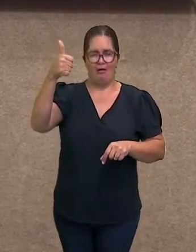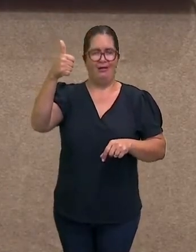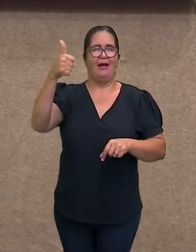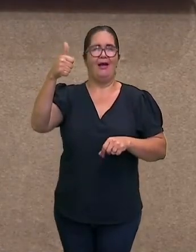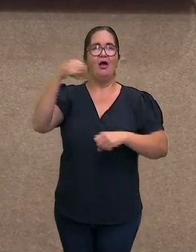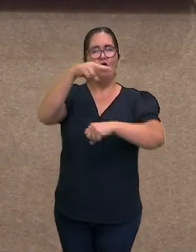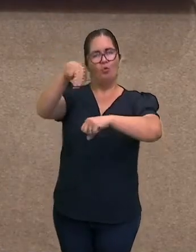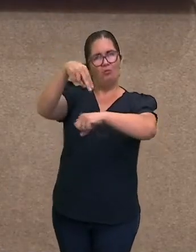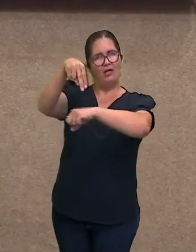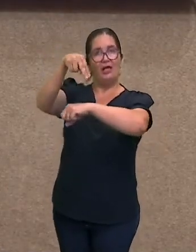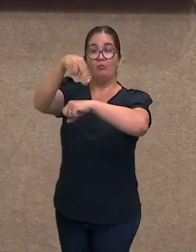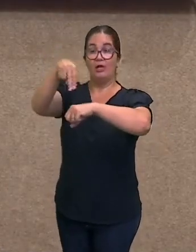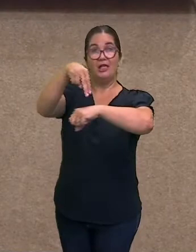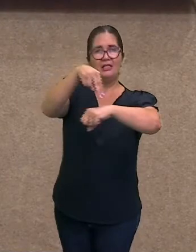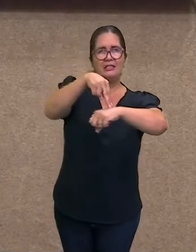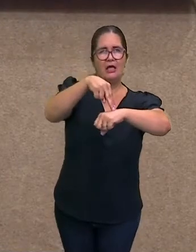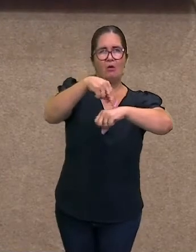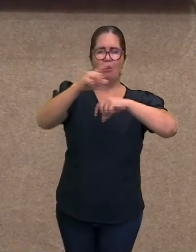prosperar uma nação.